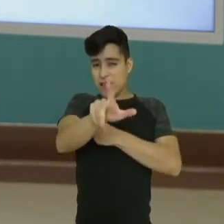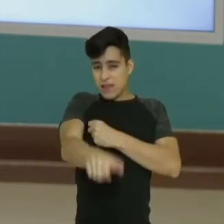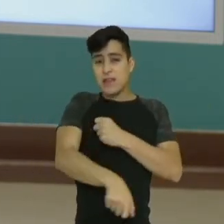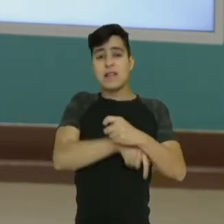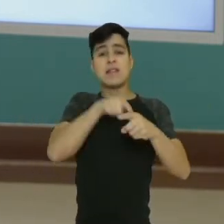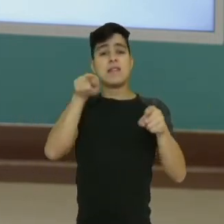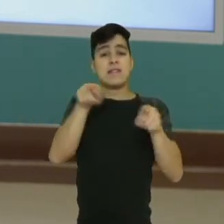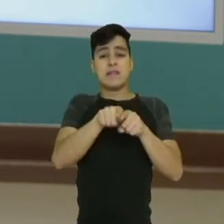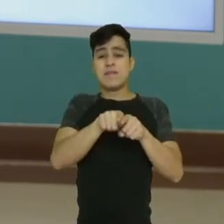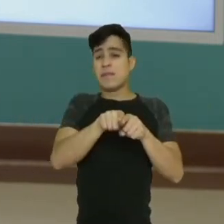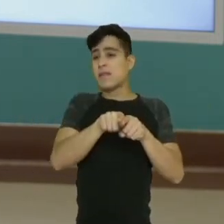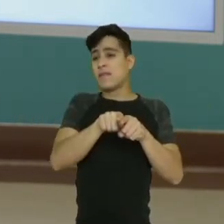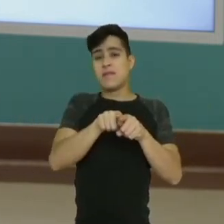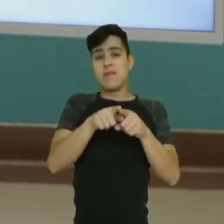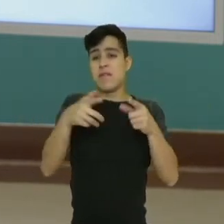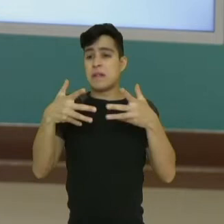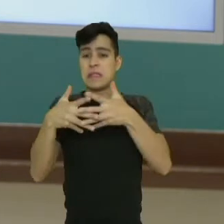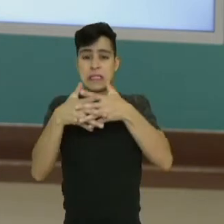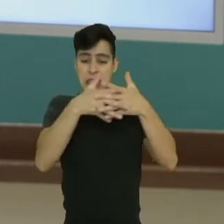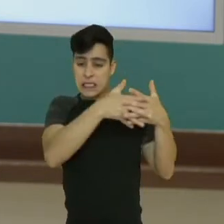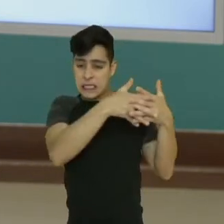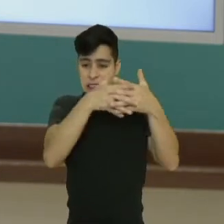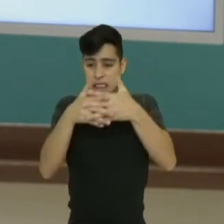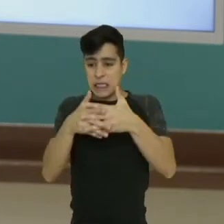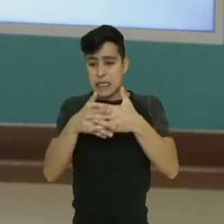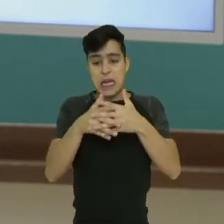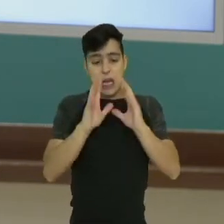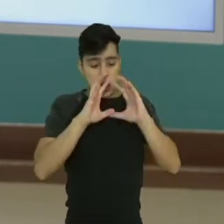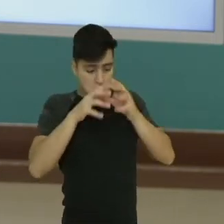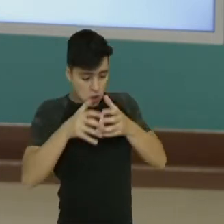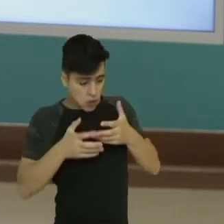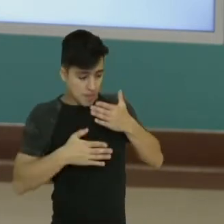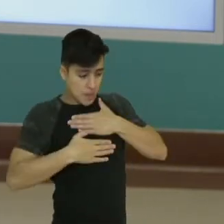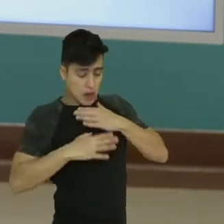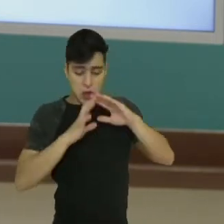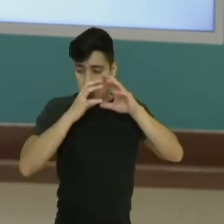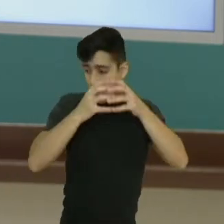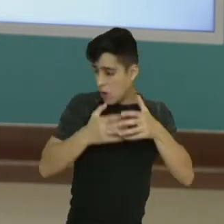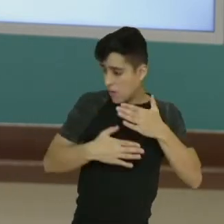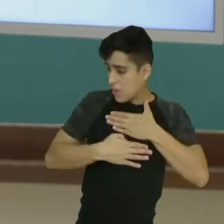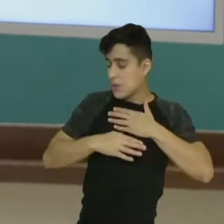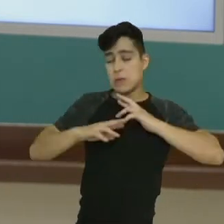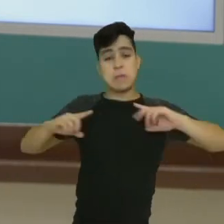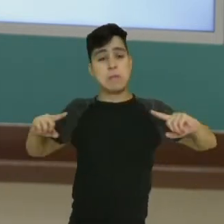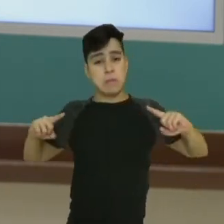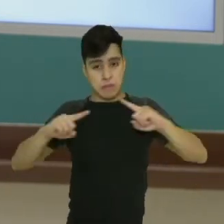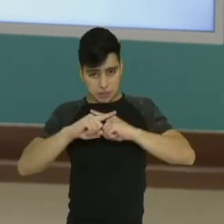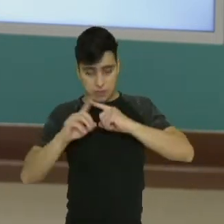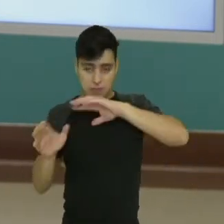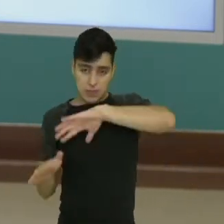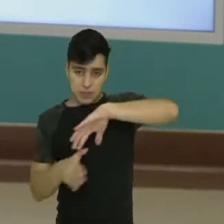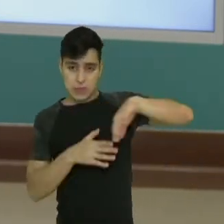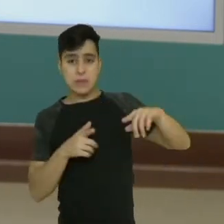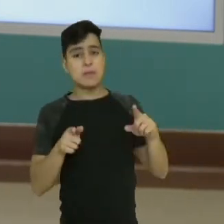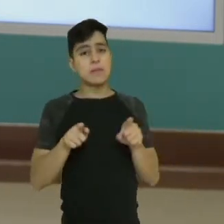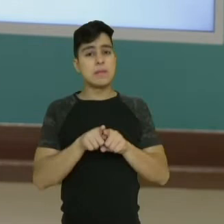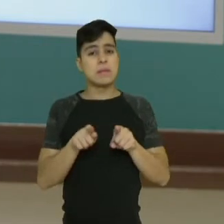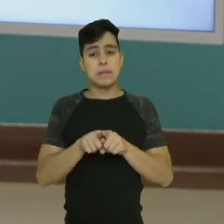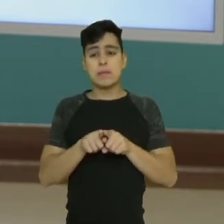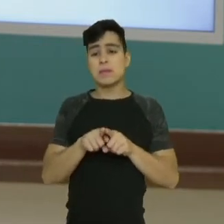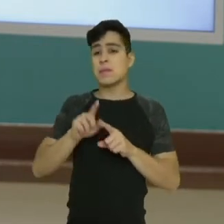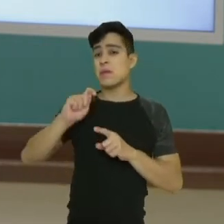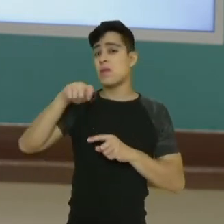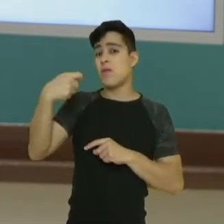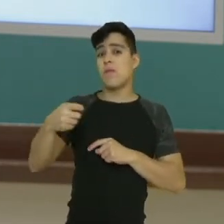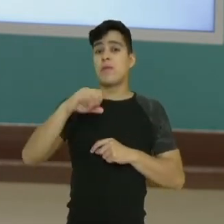como por exemplo, que também envolve, né, a questão árabe e palestina, né? Perdão, a questão dos judeus